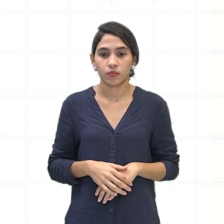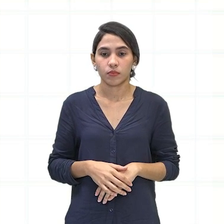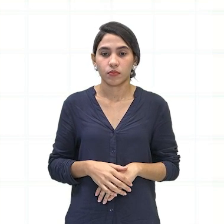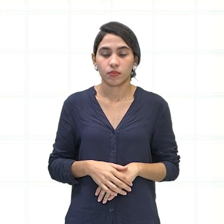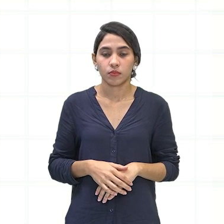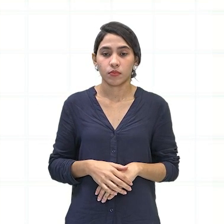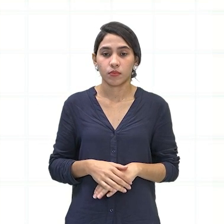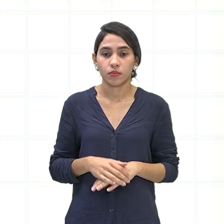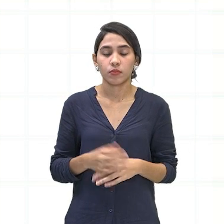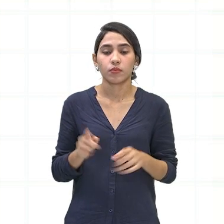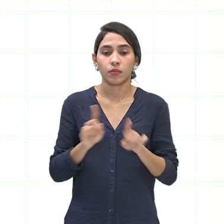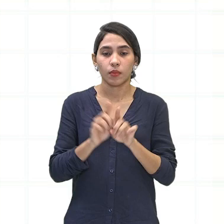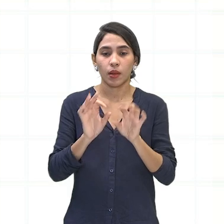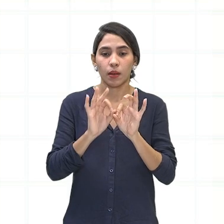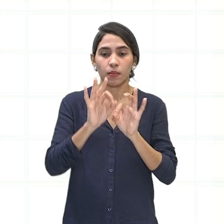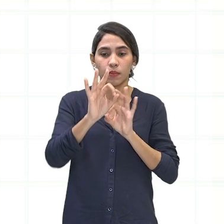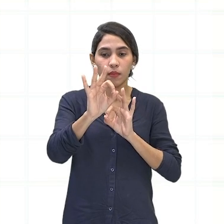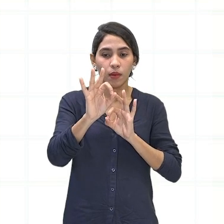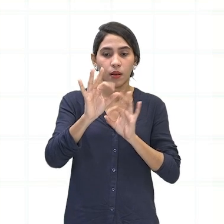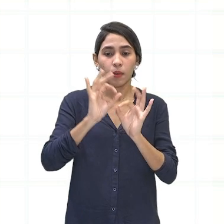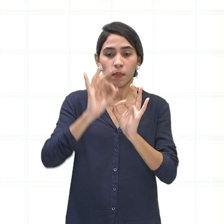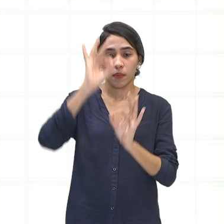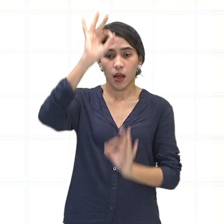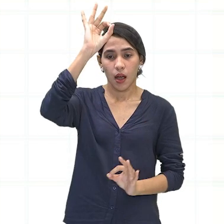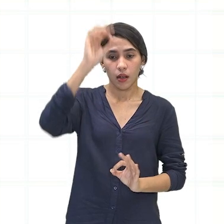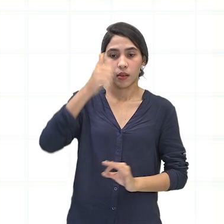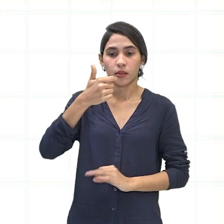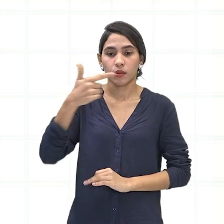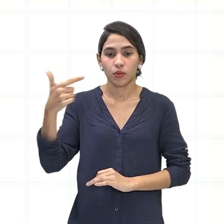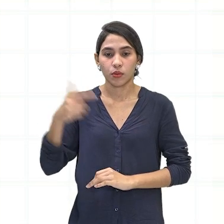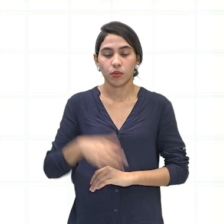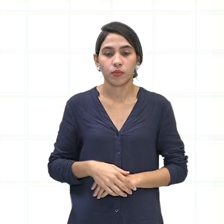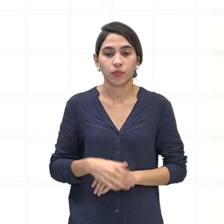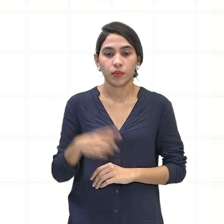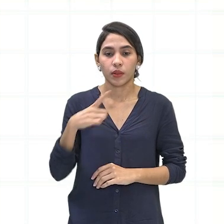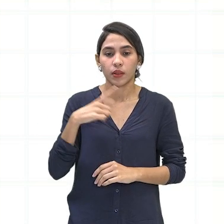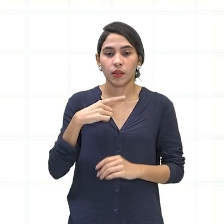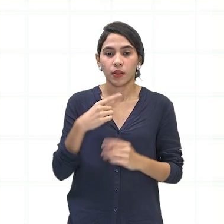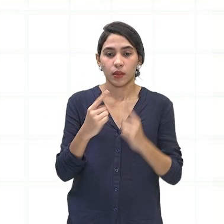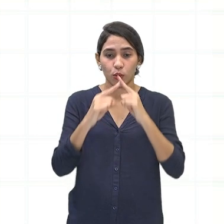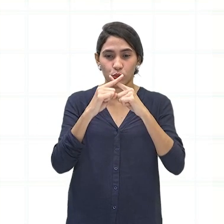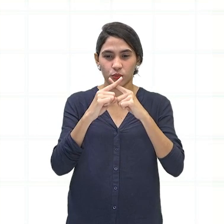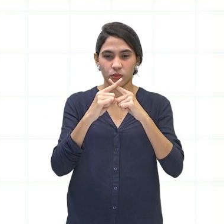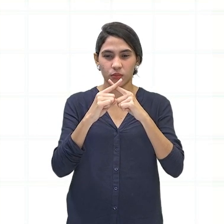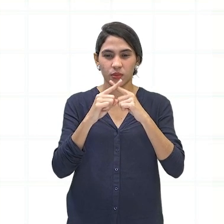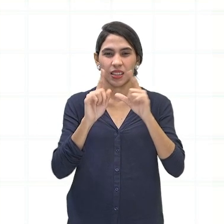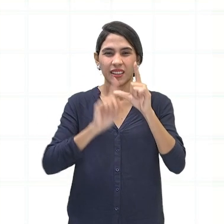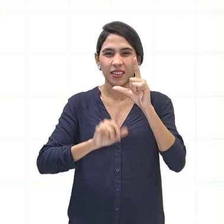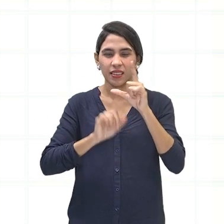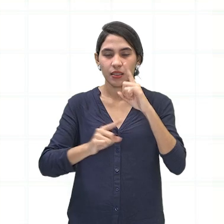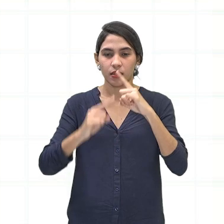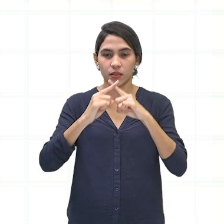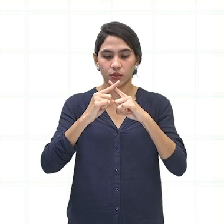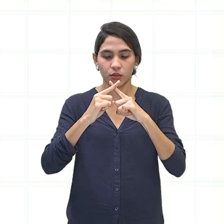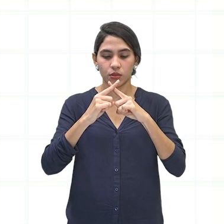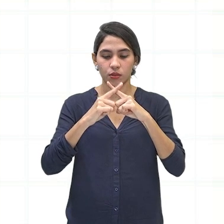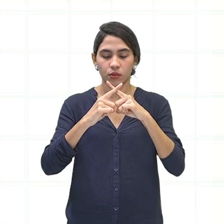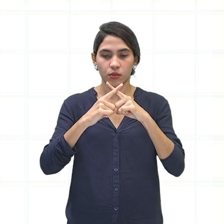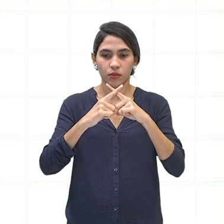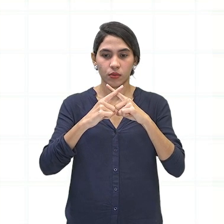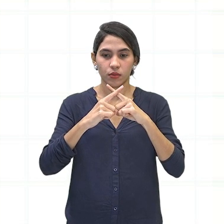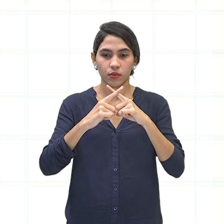e 12 de comprimento. Nós temos um X aí no meio, que vocês estão vendo. Isso aqui é o meio do